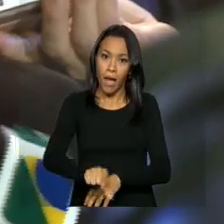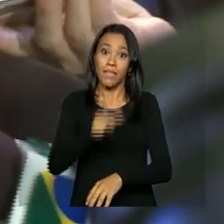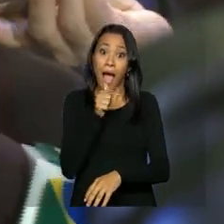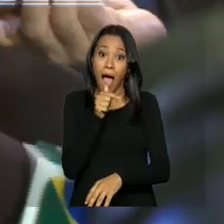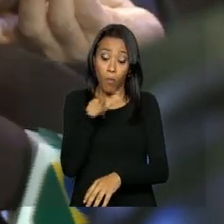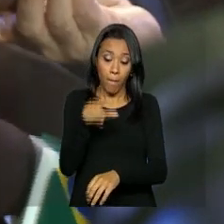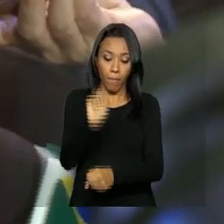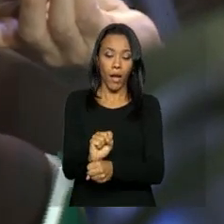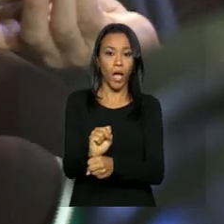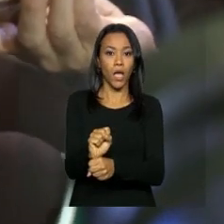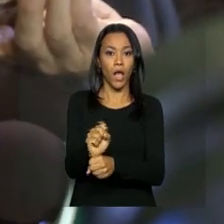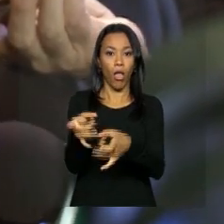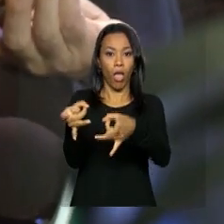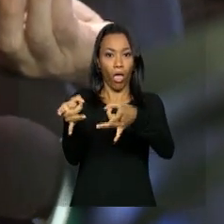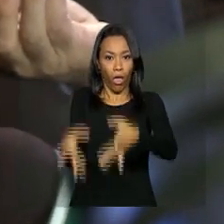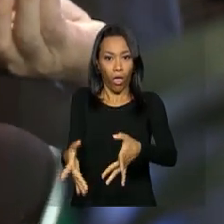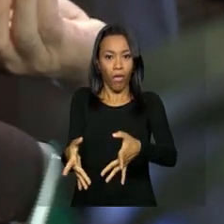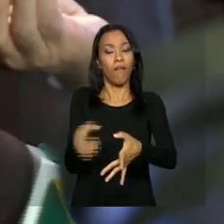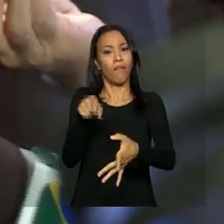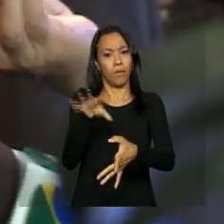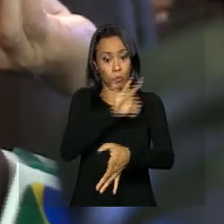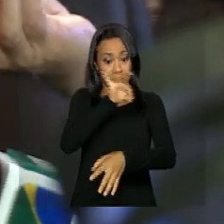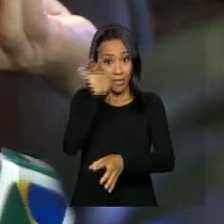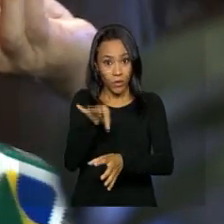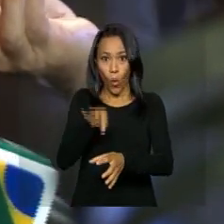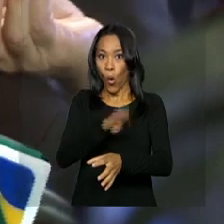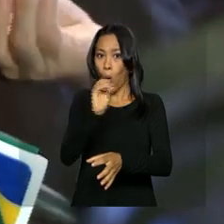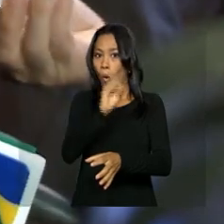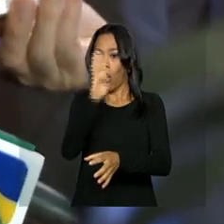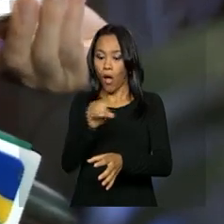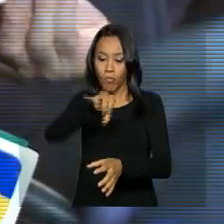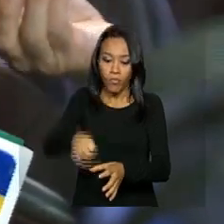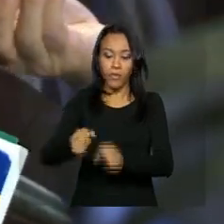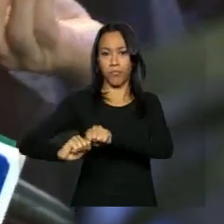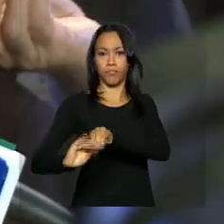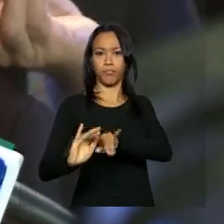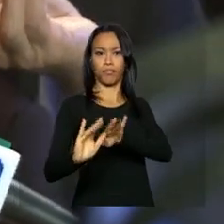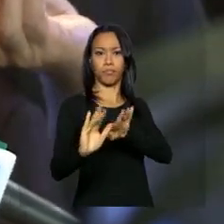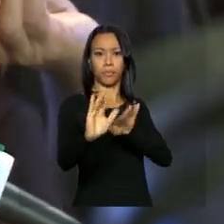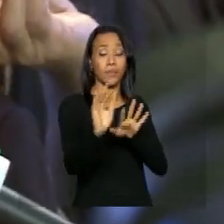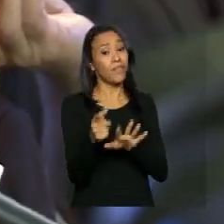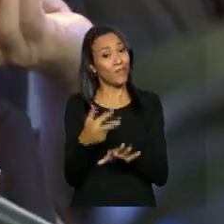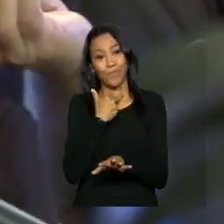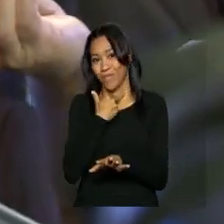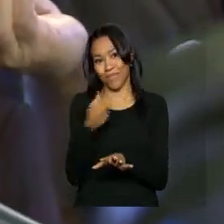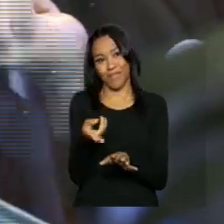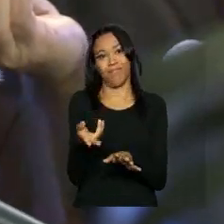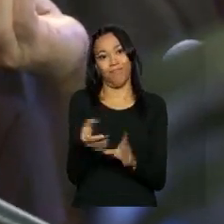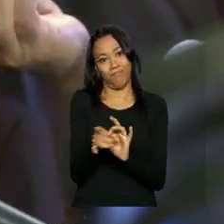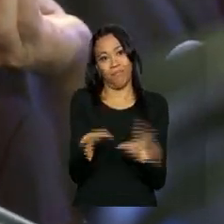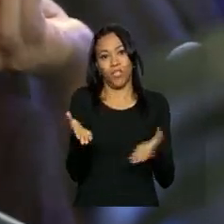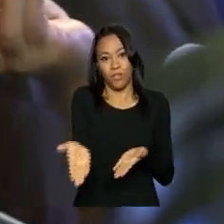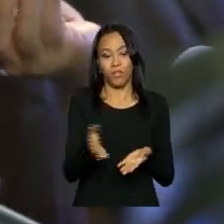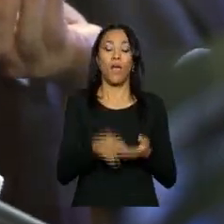água parada mais esse esse mosquito se reproduz e nós não podemos deixá-lo nascer Então